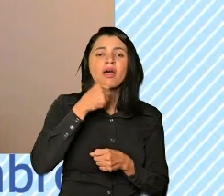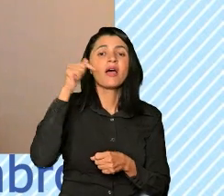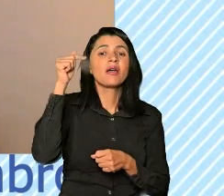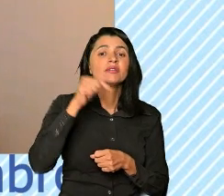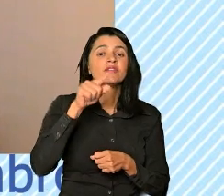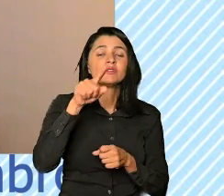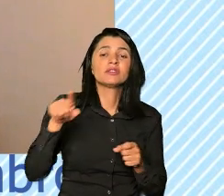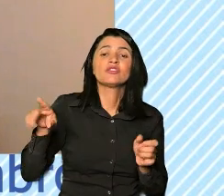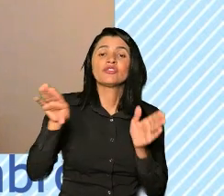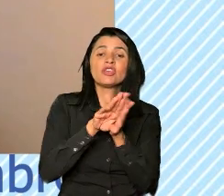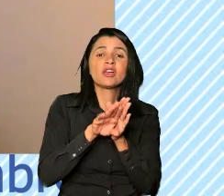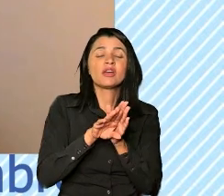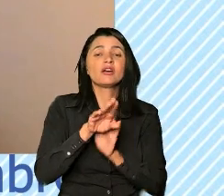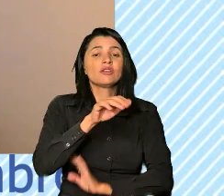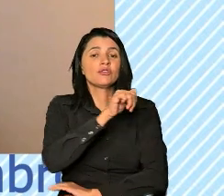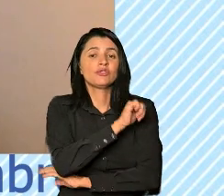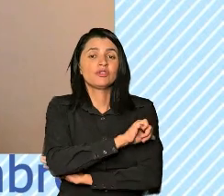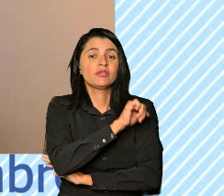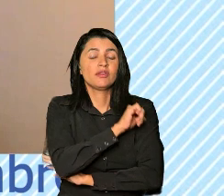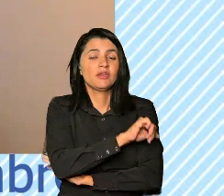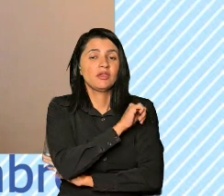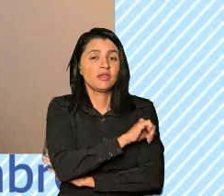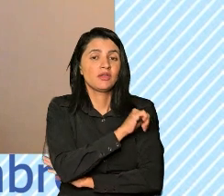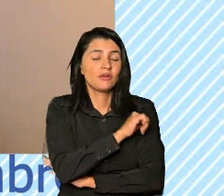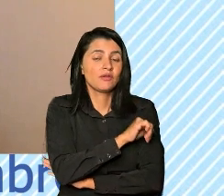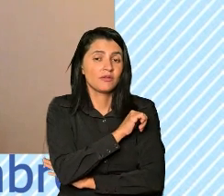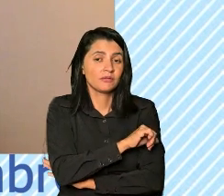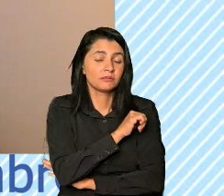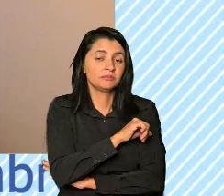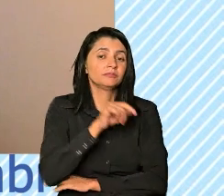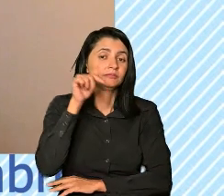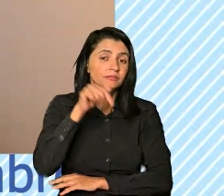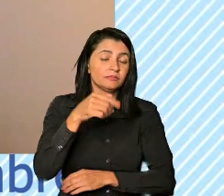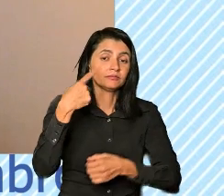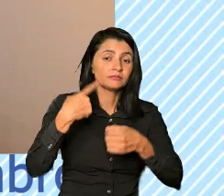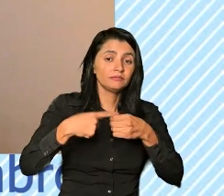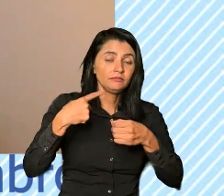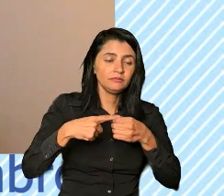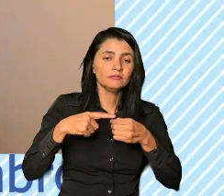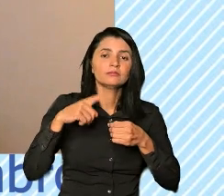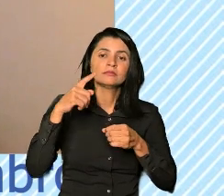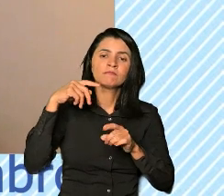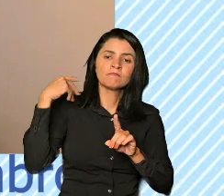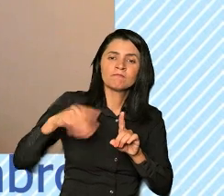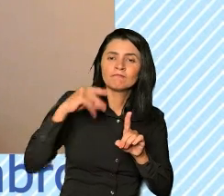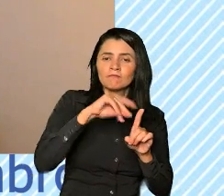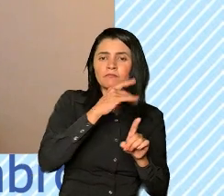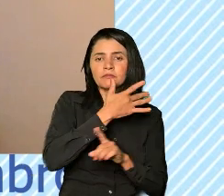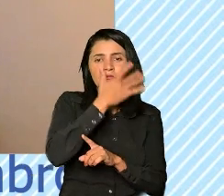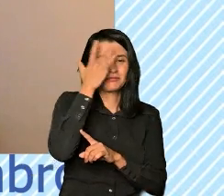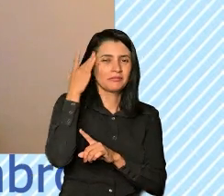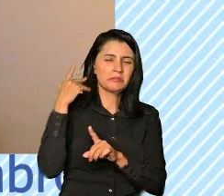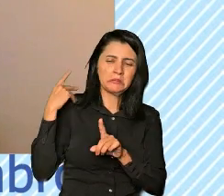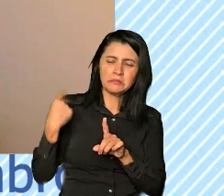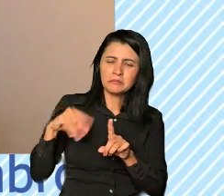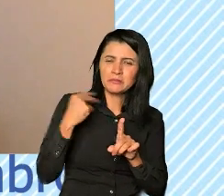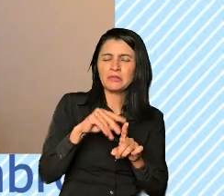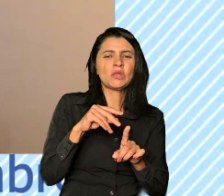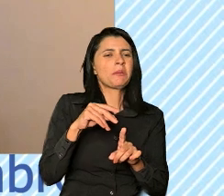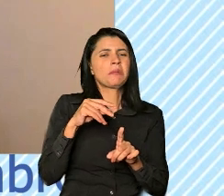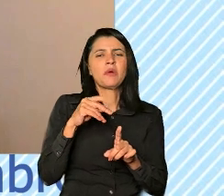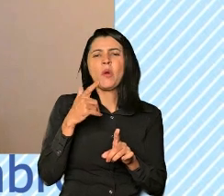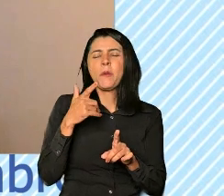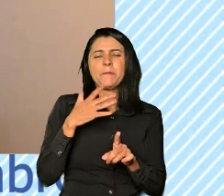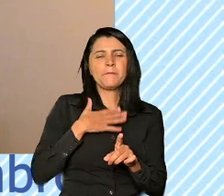está chegando no Rio de Janeiro, é a cidade que tortura pessoas, que torturou meu